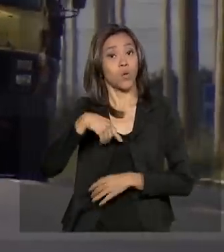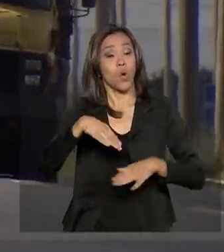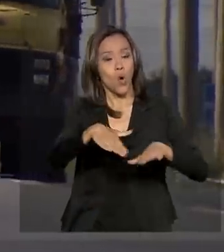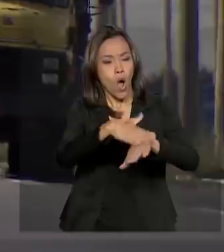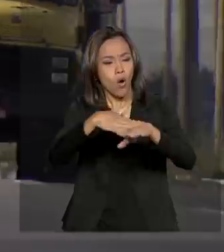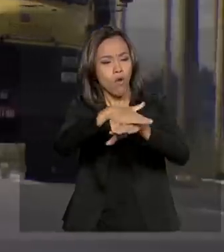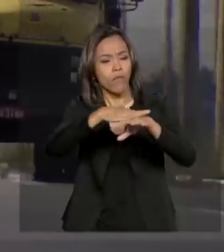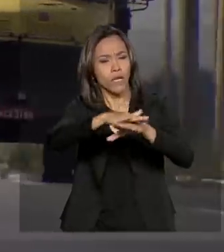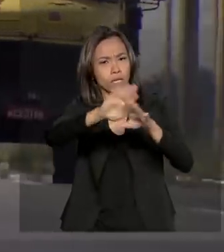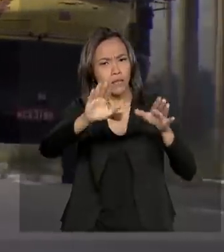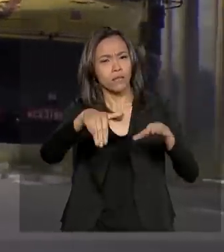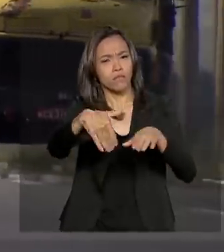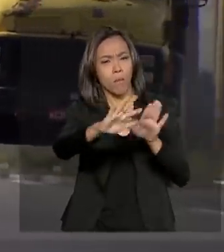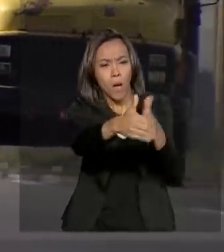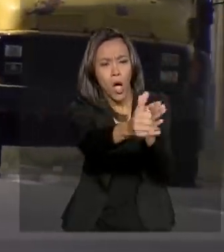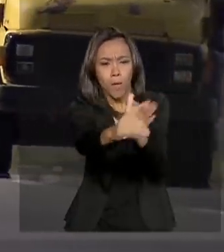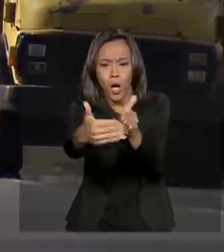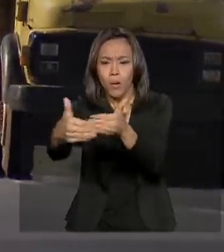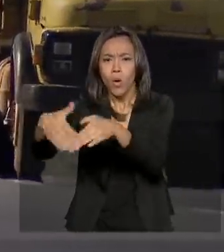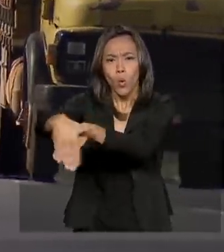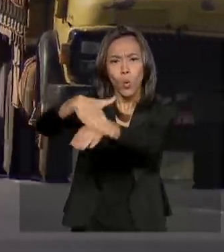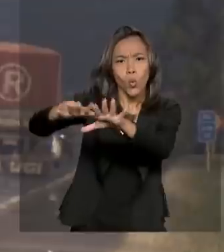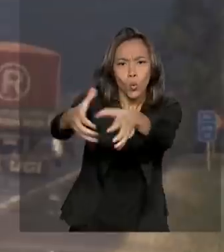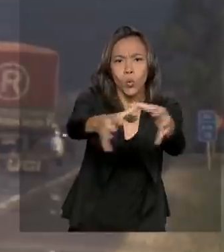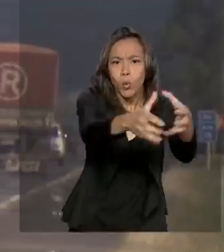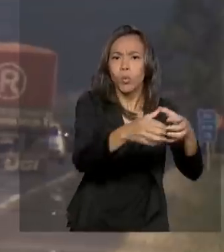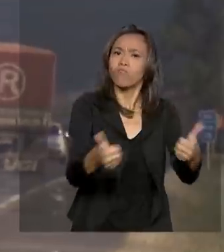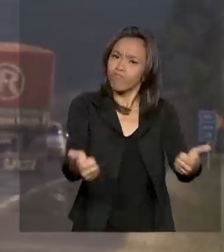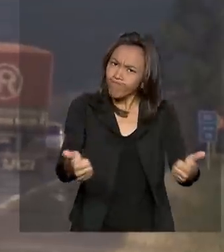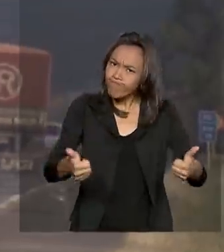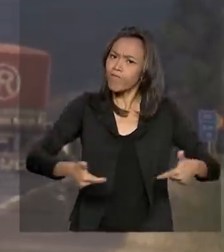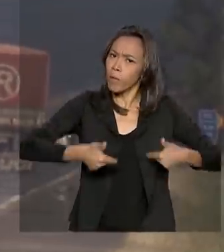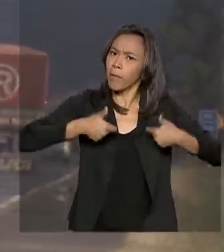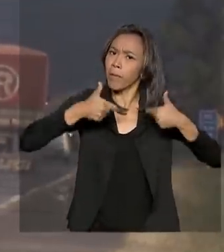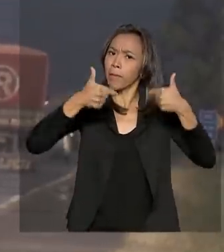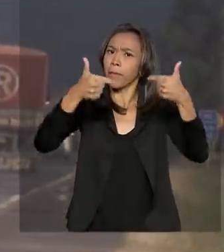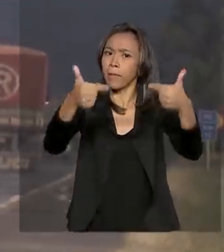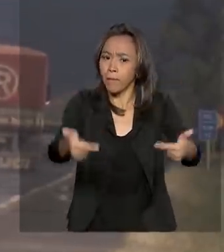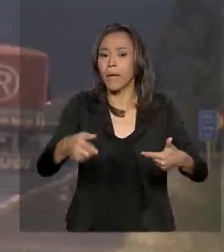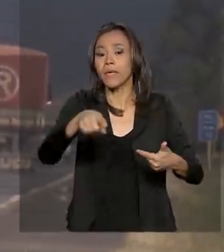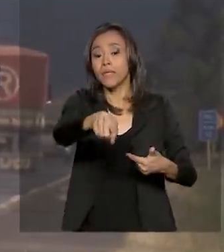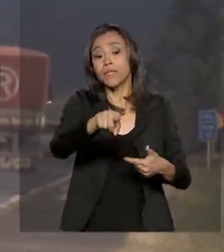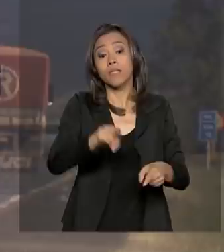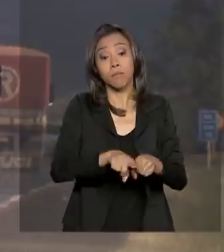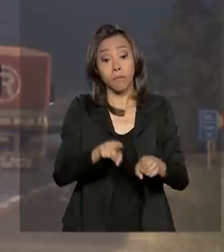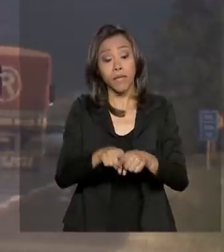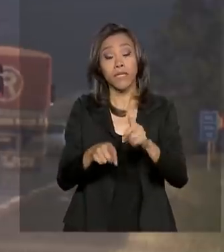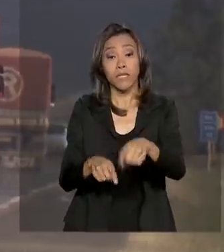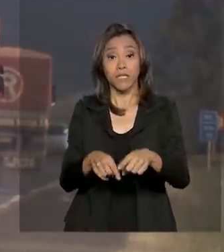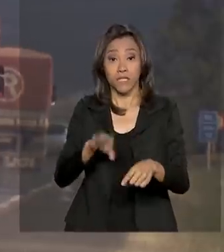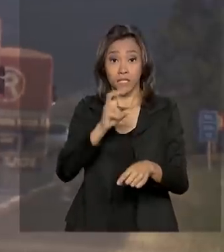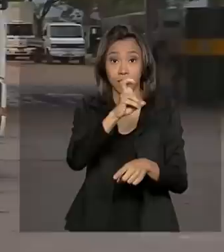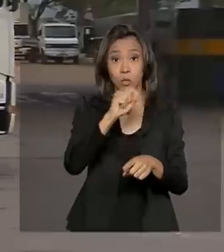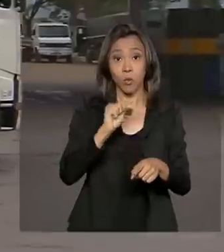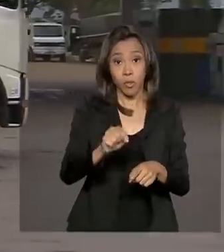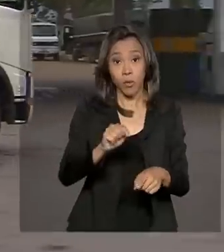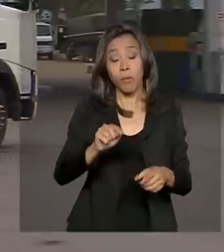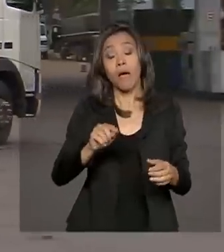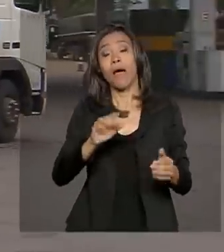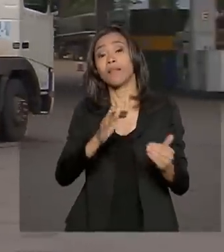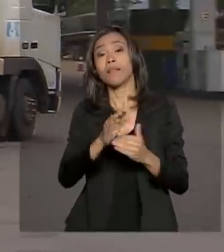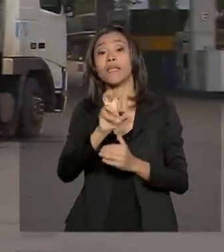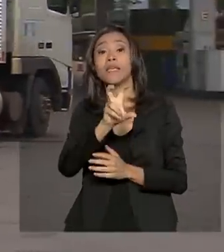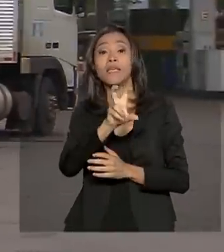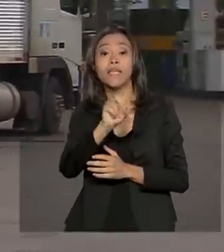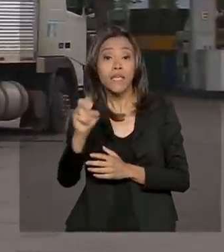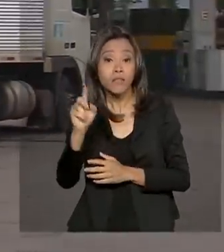e freqüente e vem rendendo medidas como a redução da multa na balança de 5 mil para 500 reais ea criação